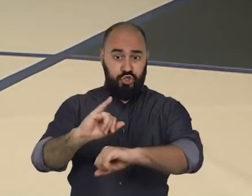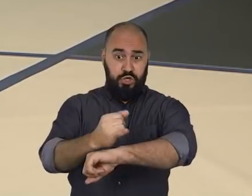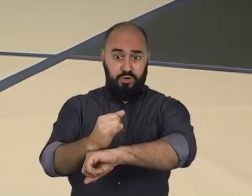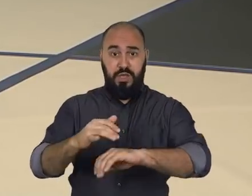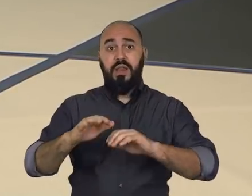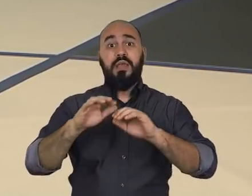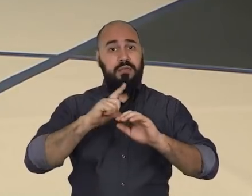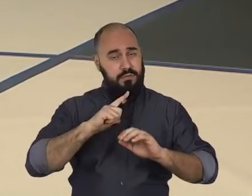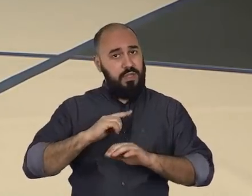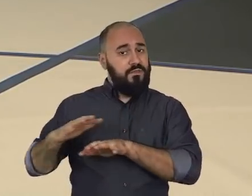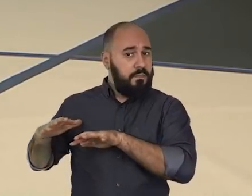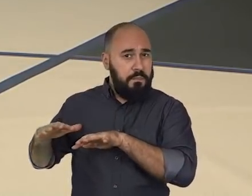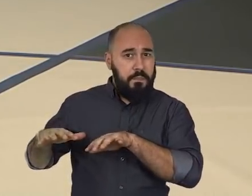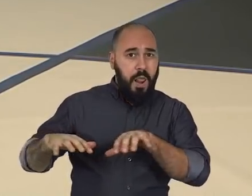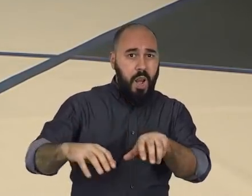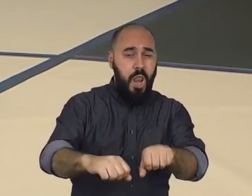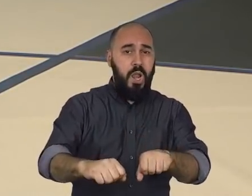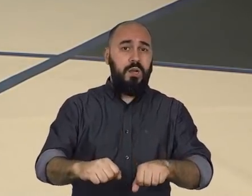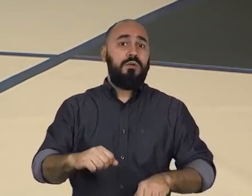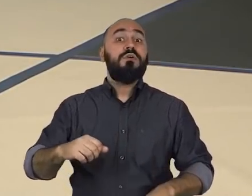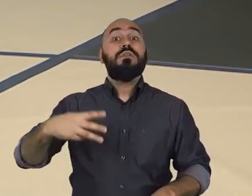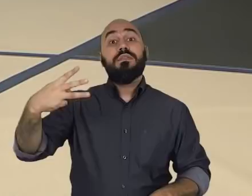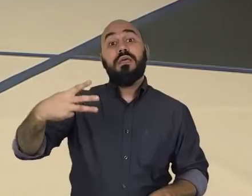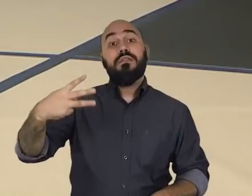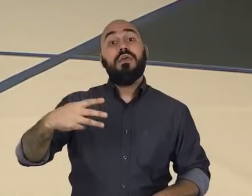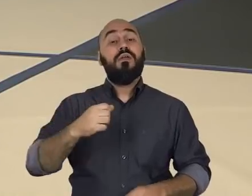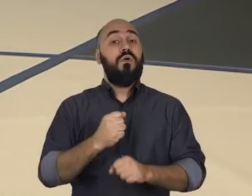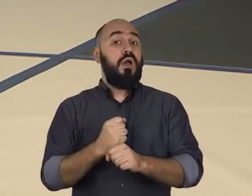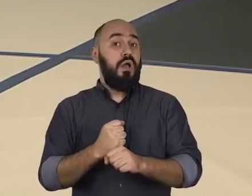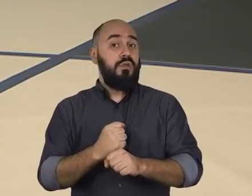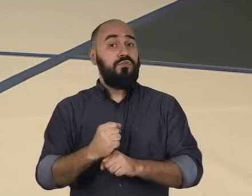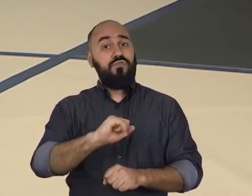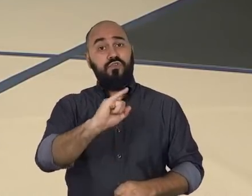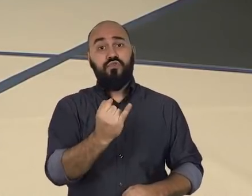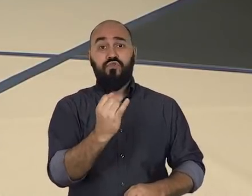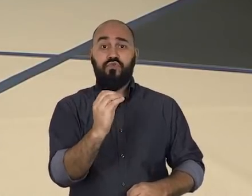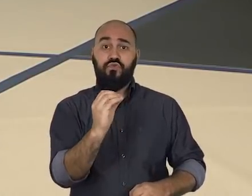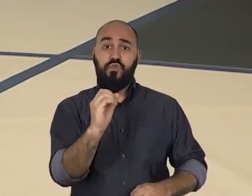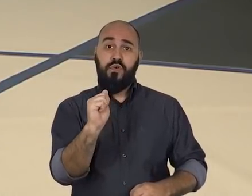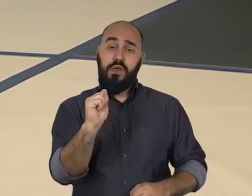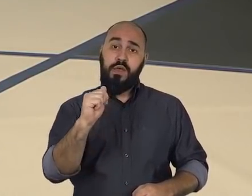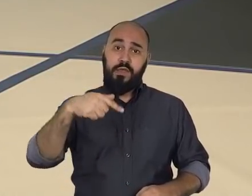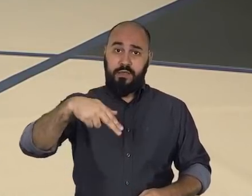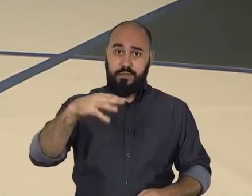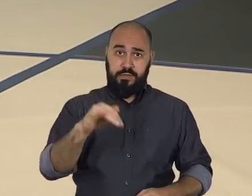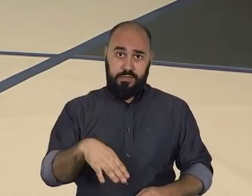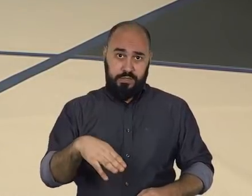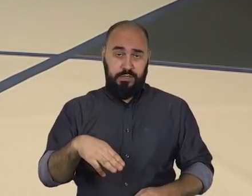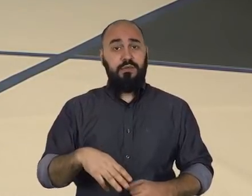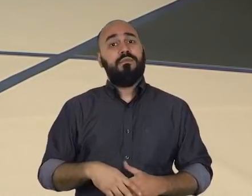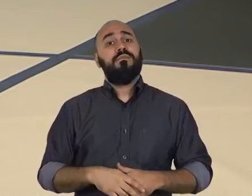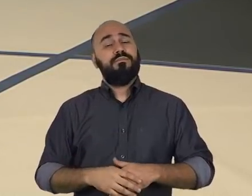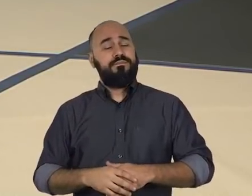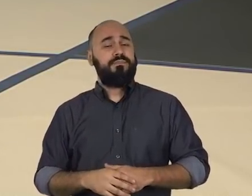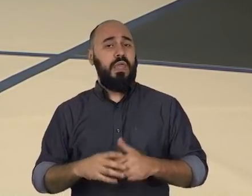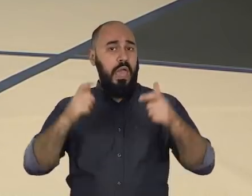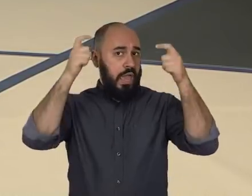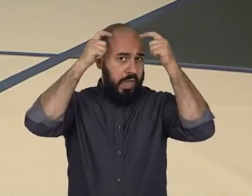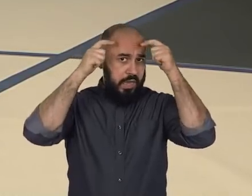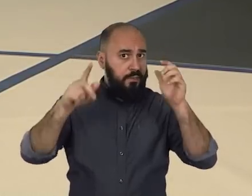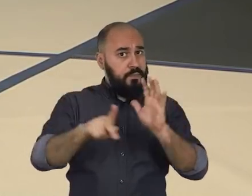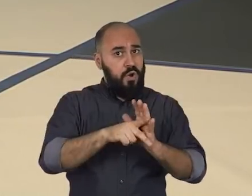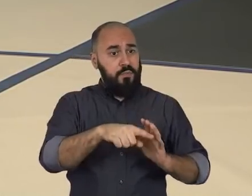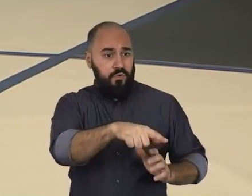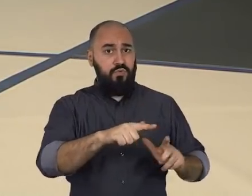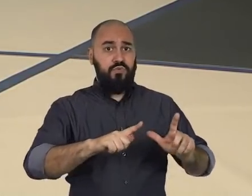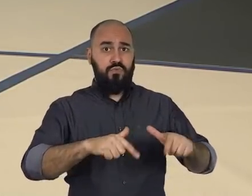no 3º ano do reinado de Joaquim, rei de Judá. Primeiro, alguns alegam que isto aqui nunca